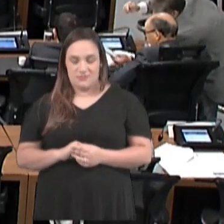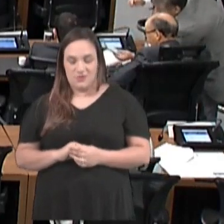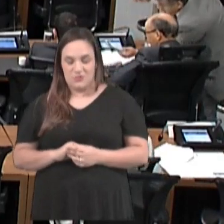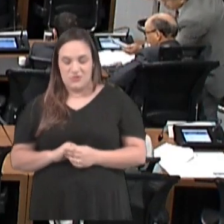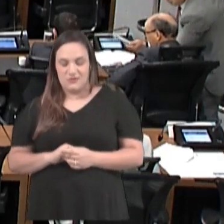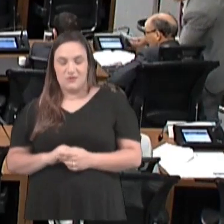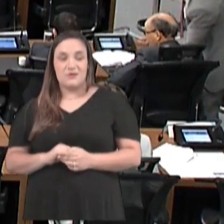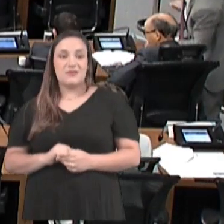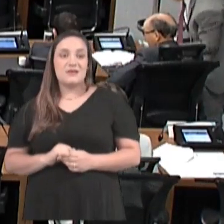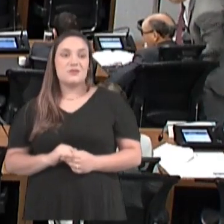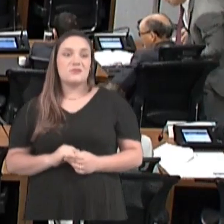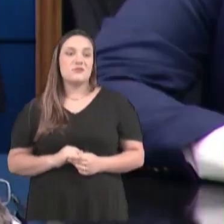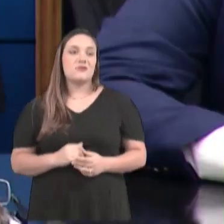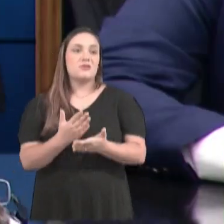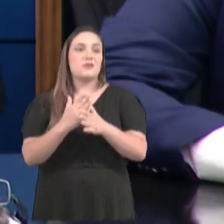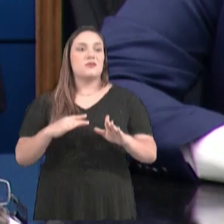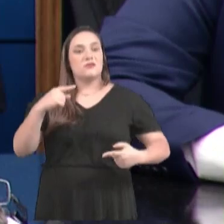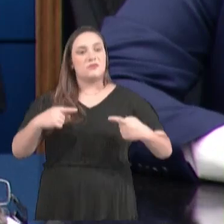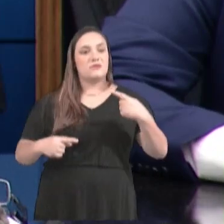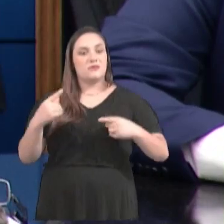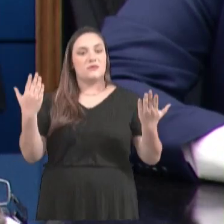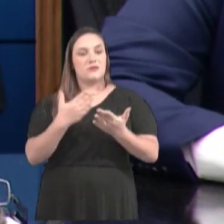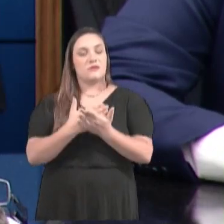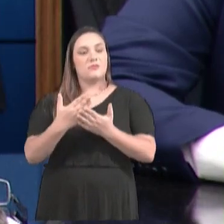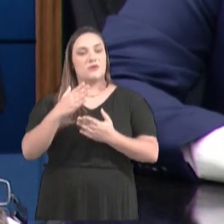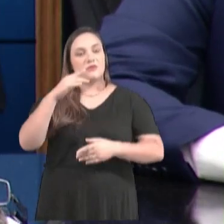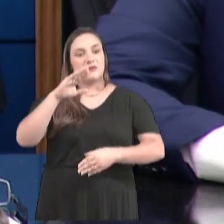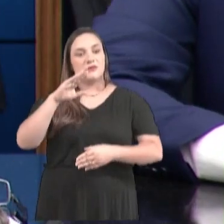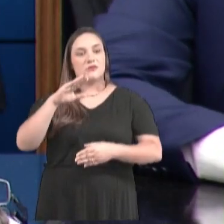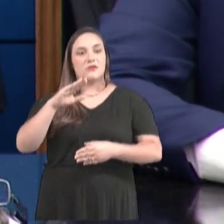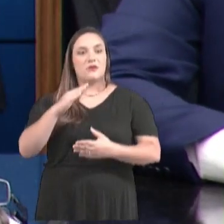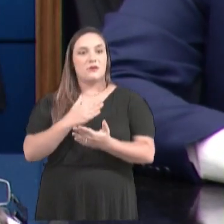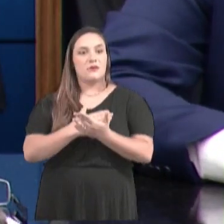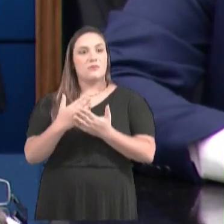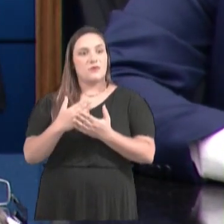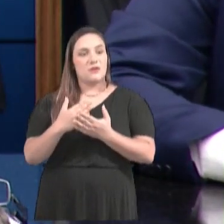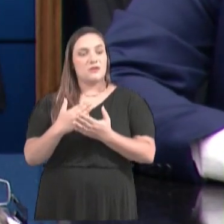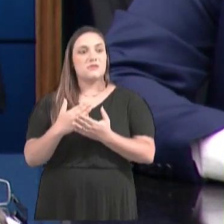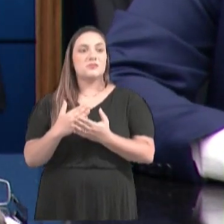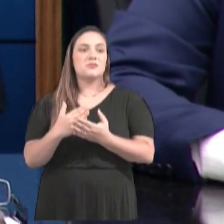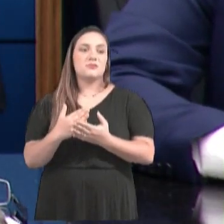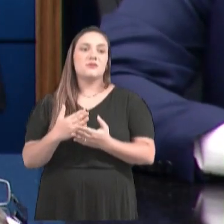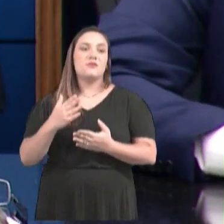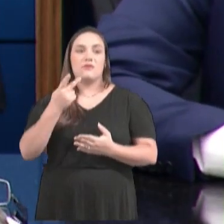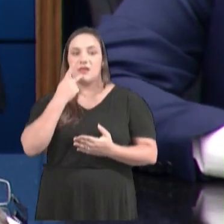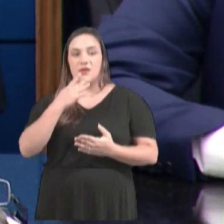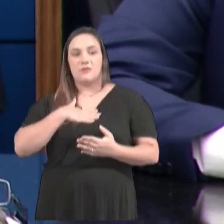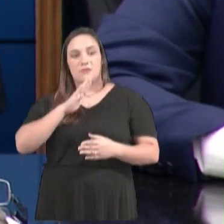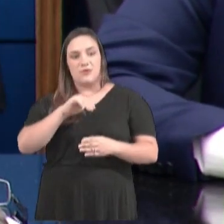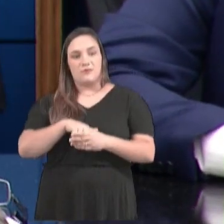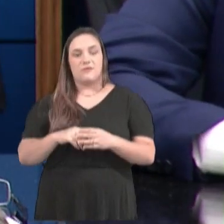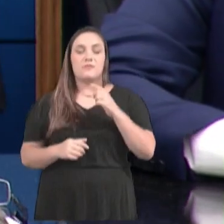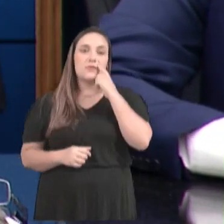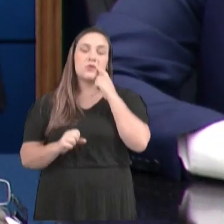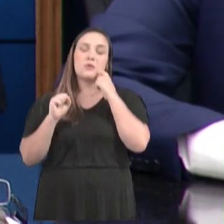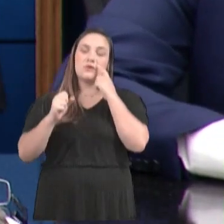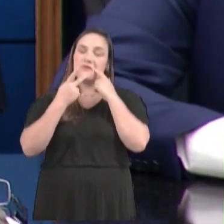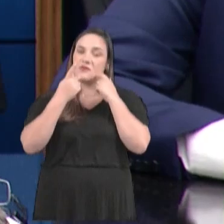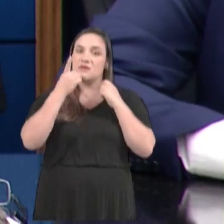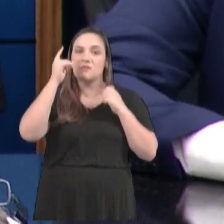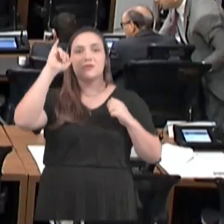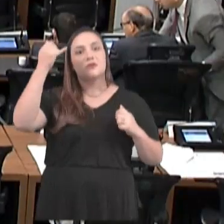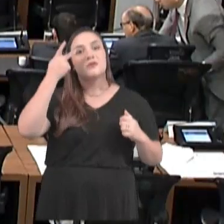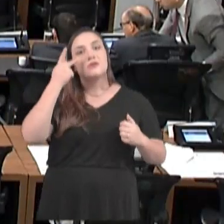Encerrada a discussão, em votação, item 1, senhores deputados. para declarar meu voto, presidente. Declarado, deputado João